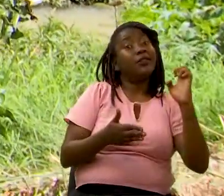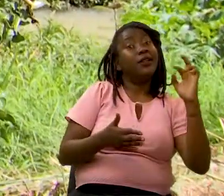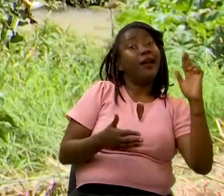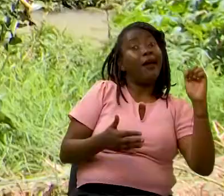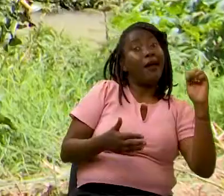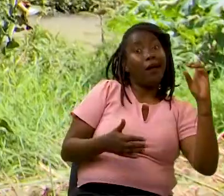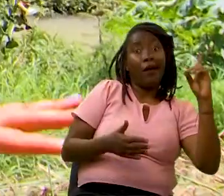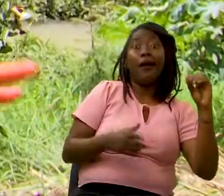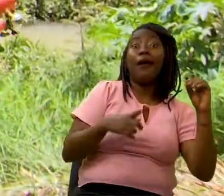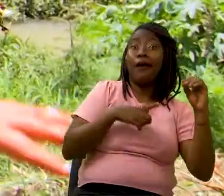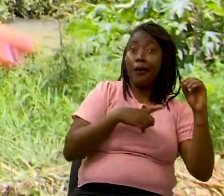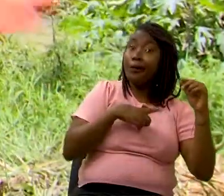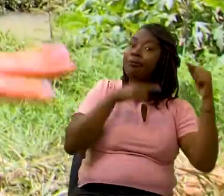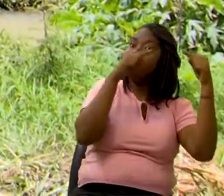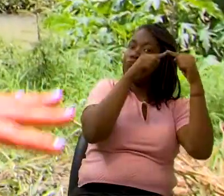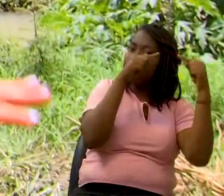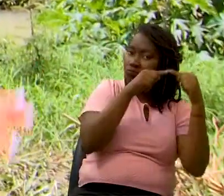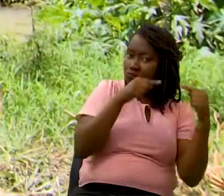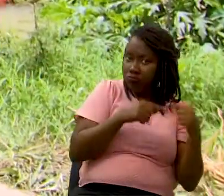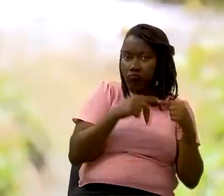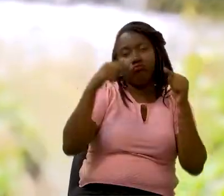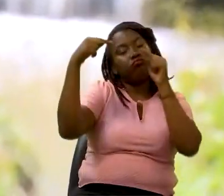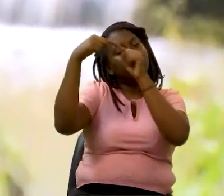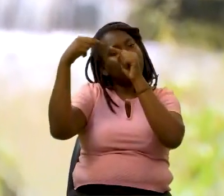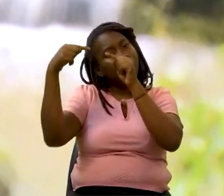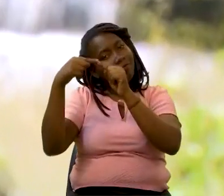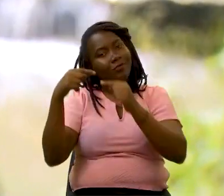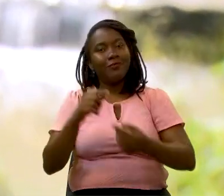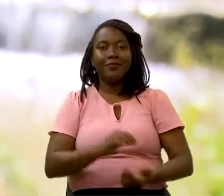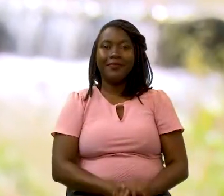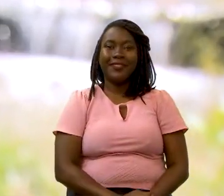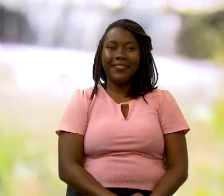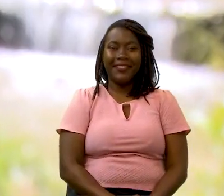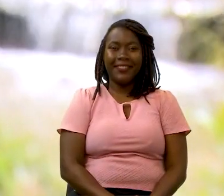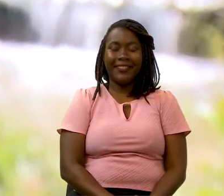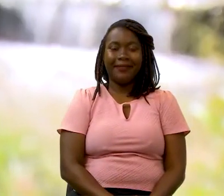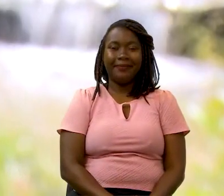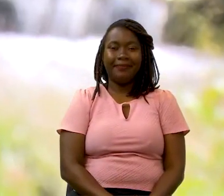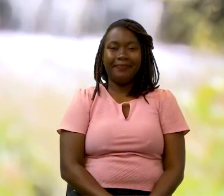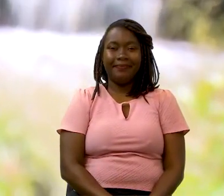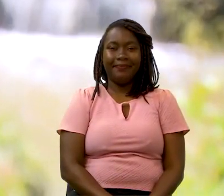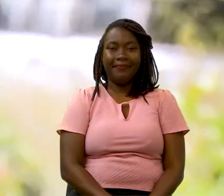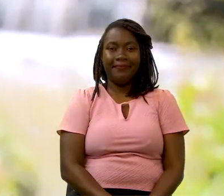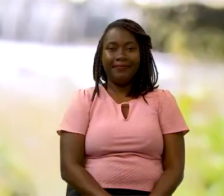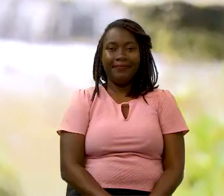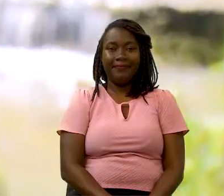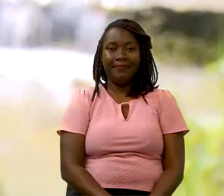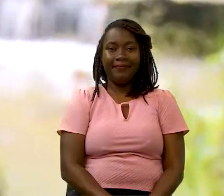né? Então a gente trabalha com Mata Atlântica e Cerrado também.